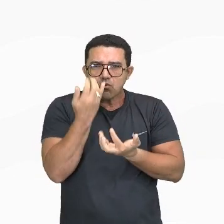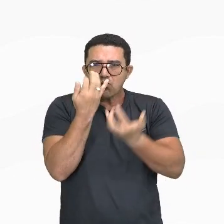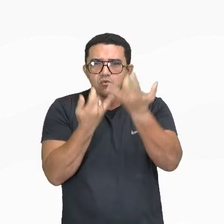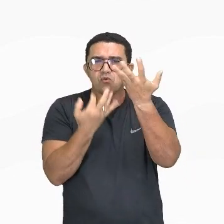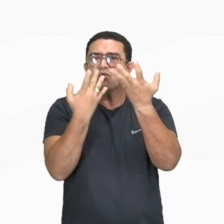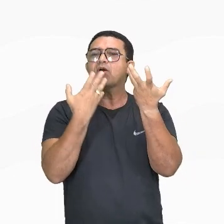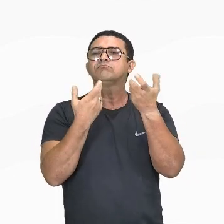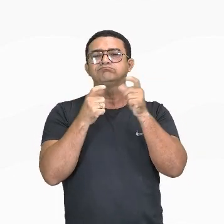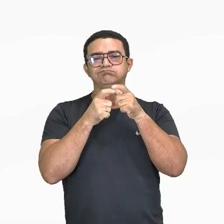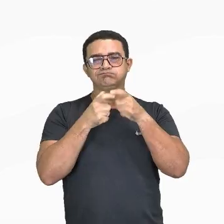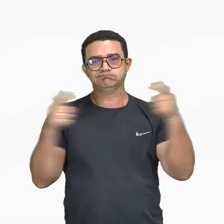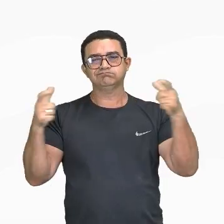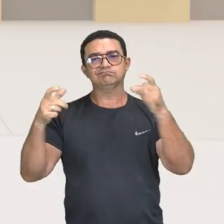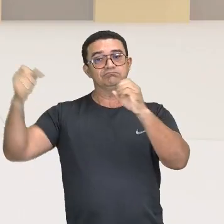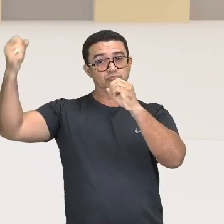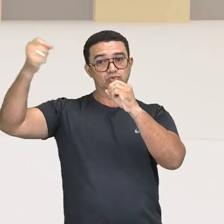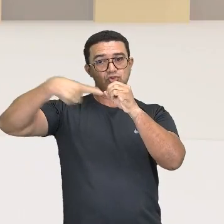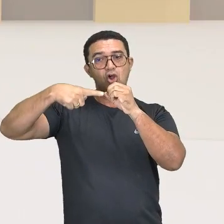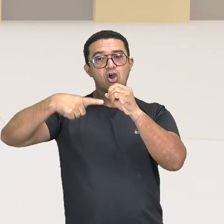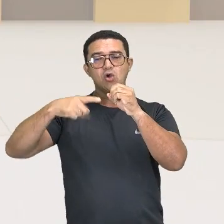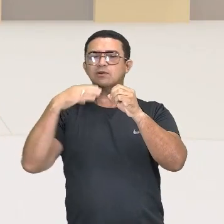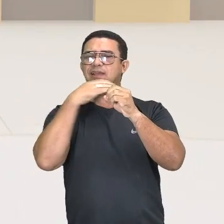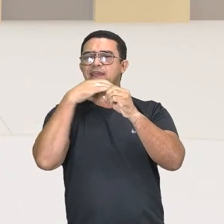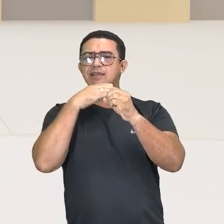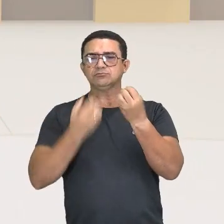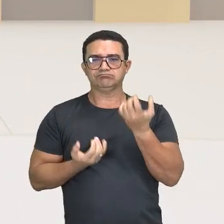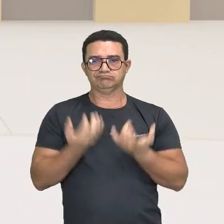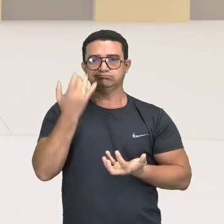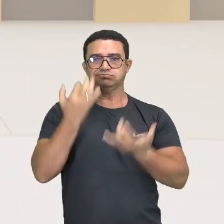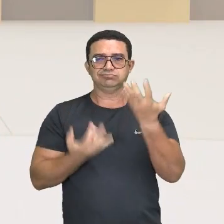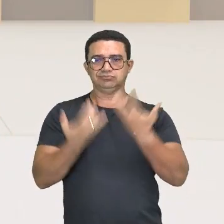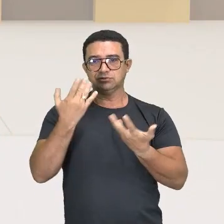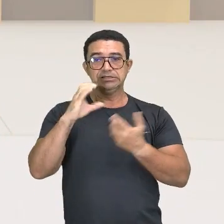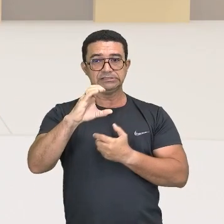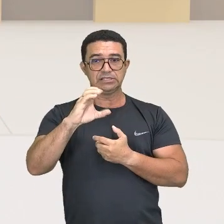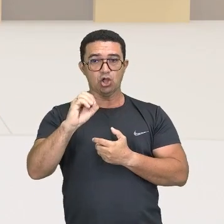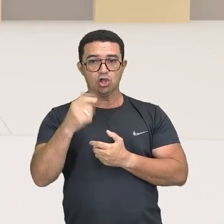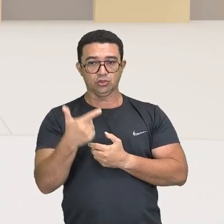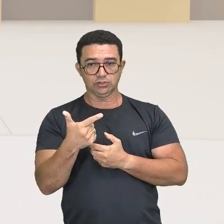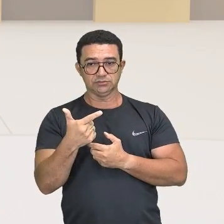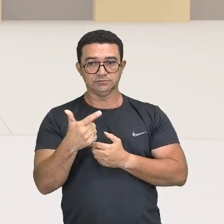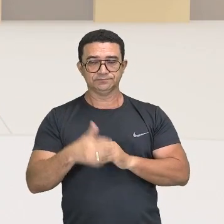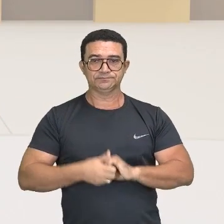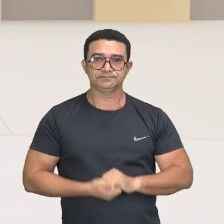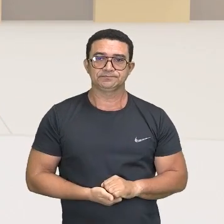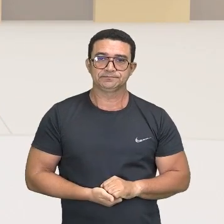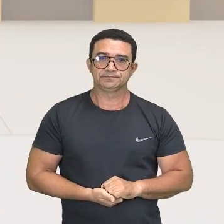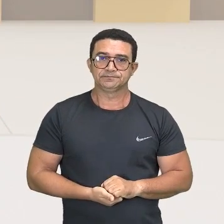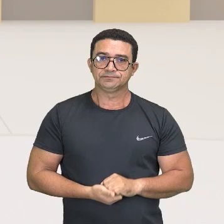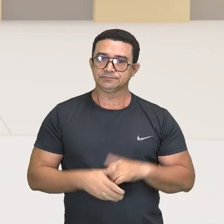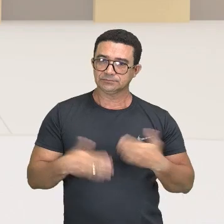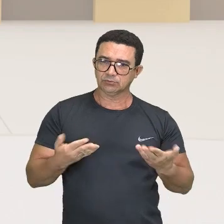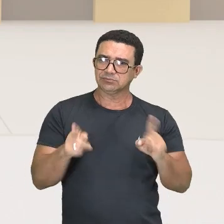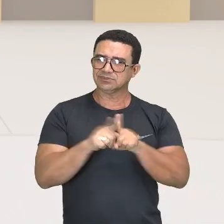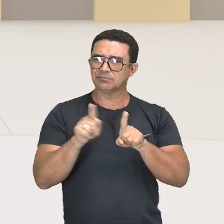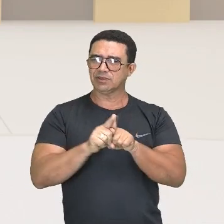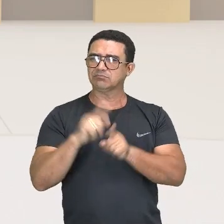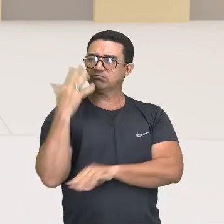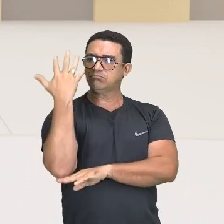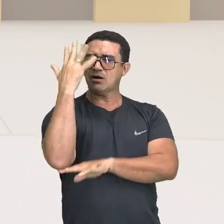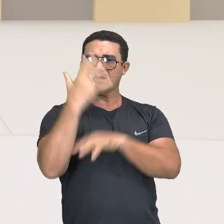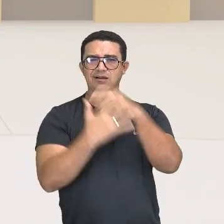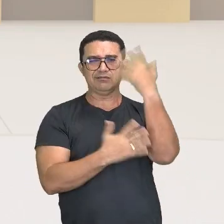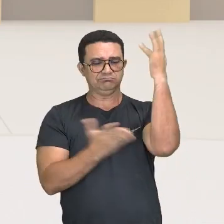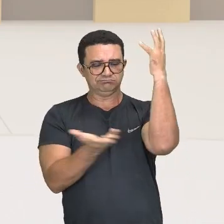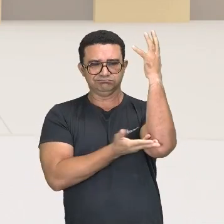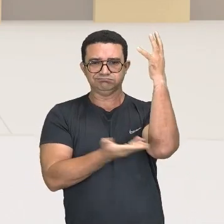o aumento ali do efeito estufa, né, como por exemplo o gás carbônico, como nós visualizamos, né? Sim. Inclusive, a partir também das queimadas, gera-se